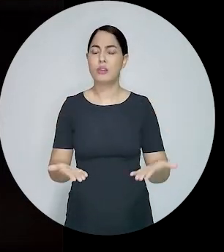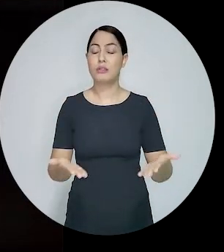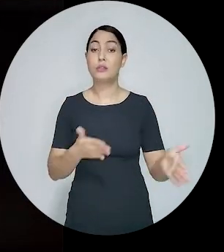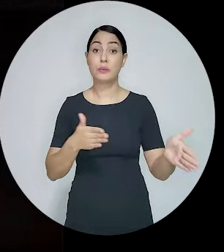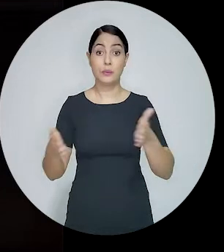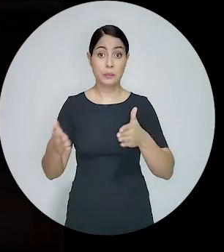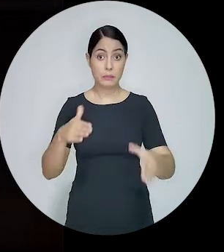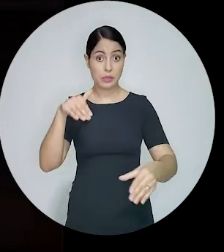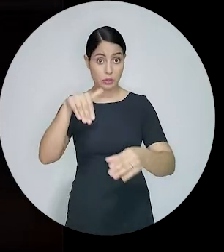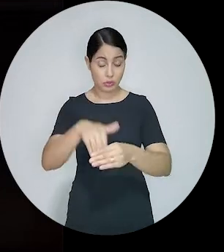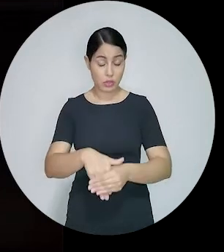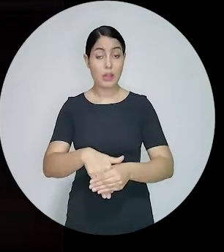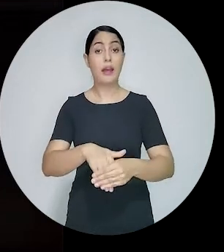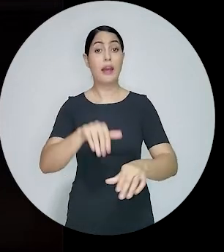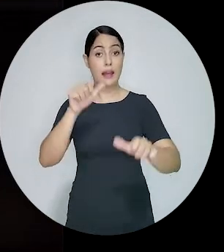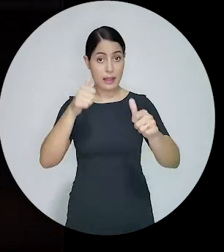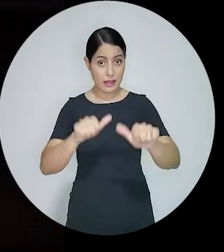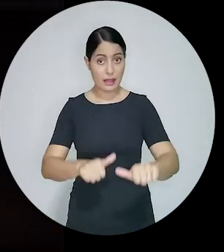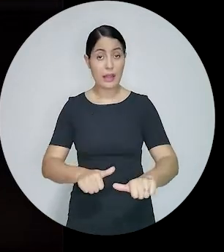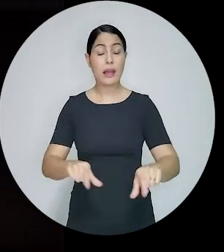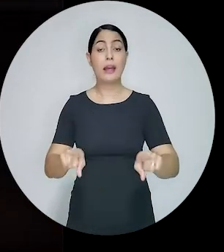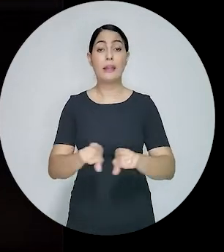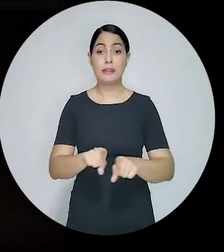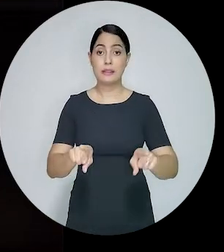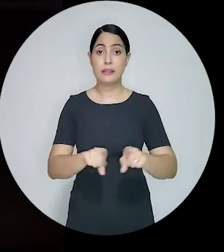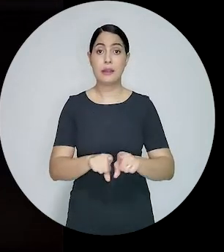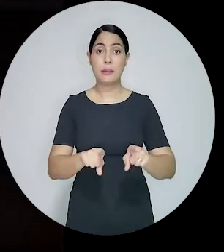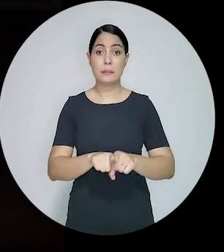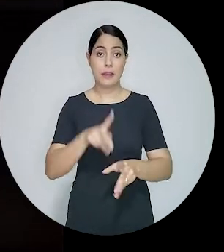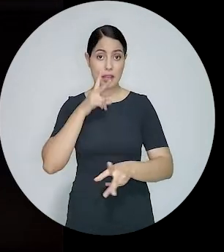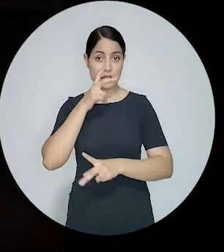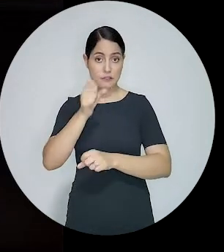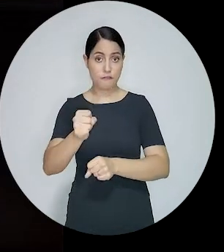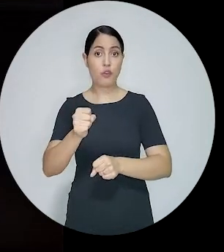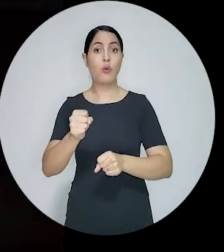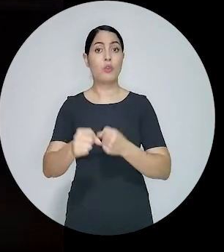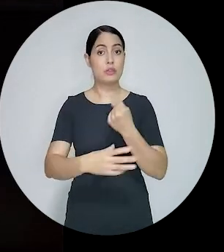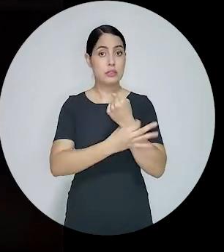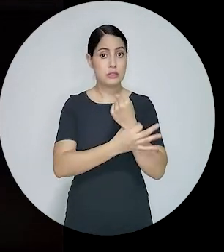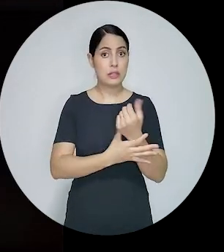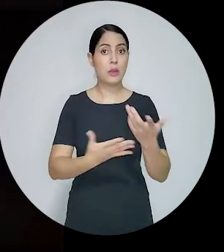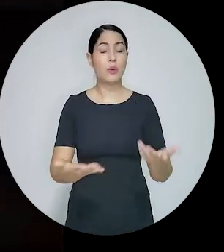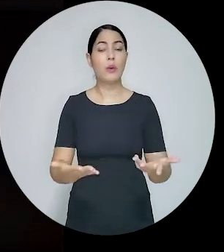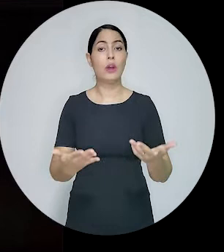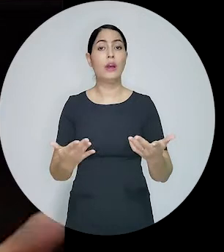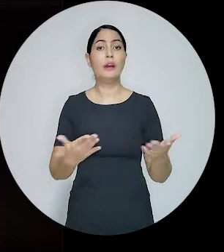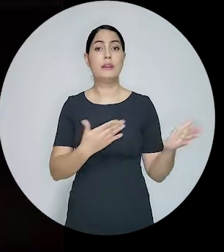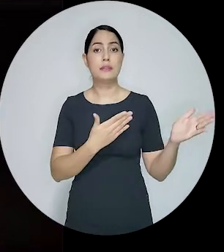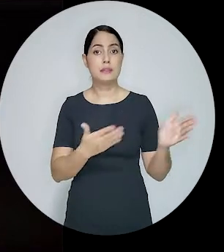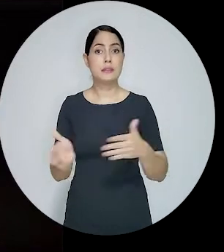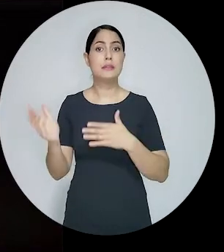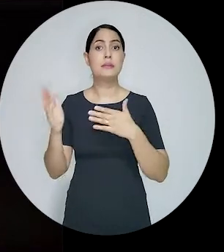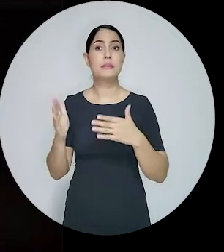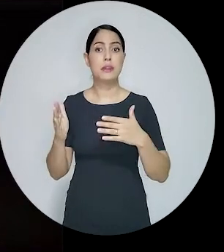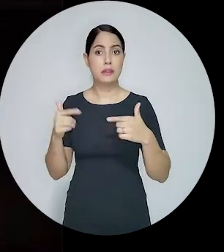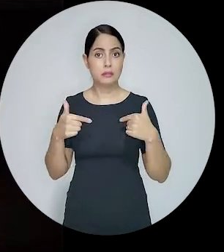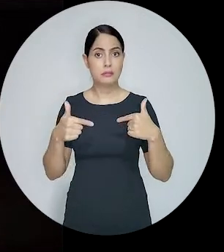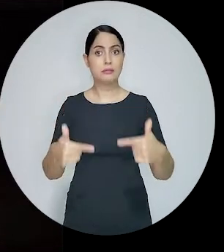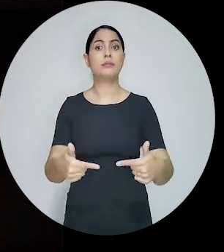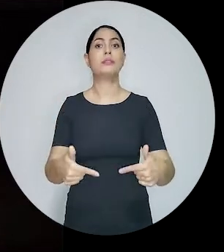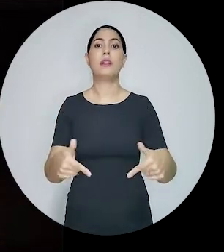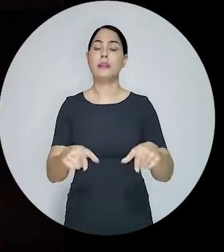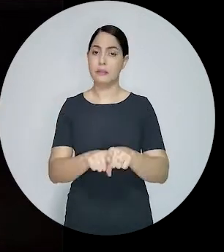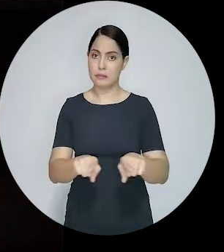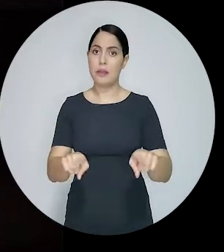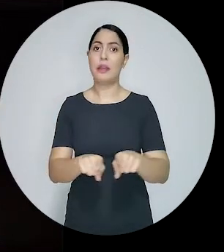período eleitoral? Ele vai avaliar como as forças de segurança agem nessas circunstâncias